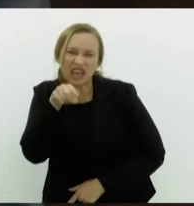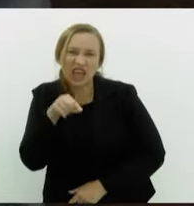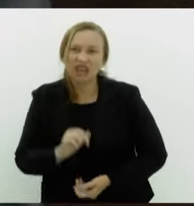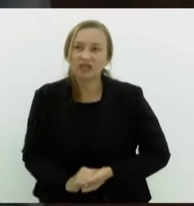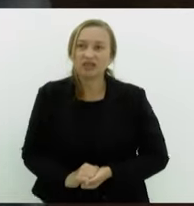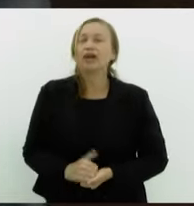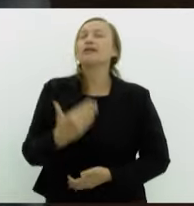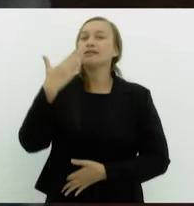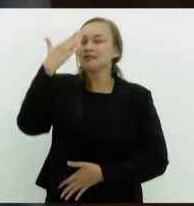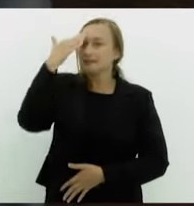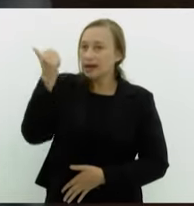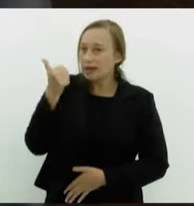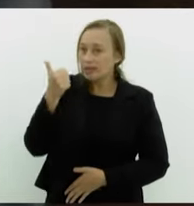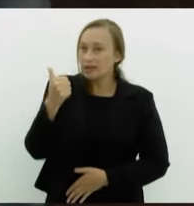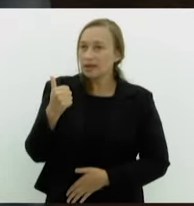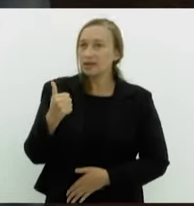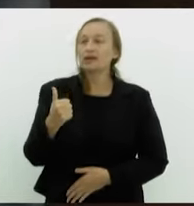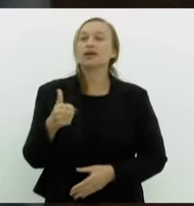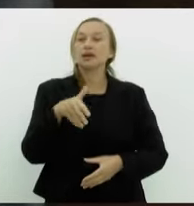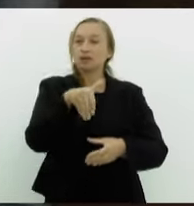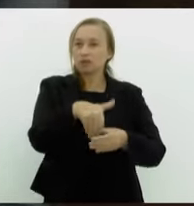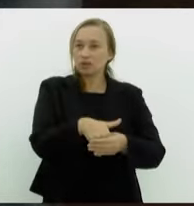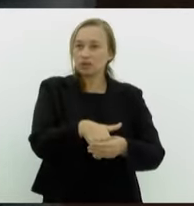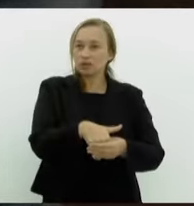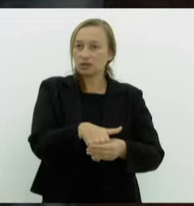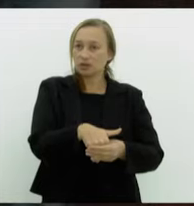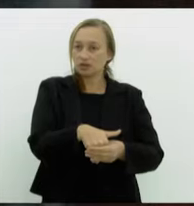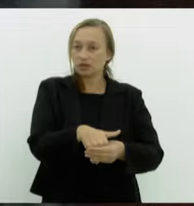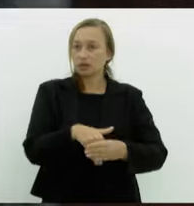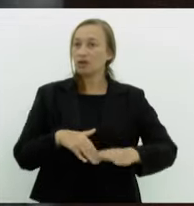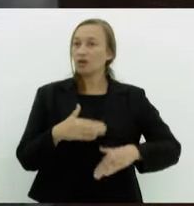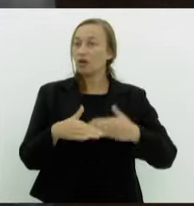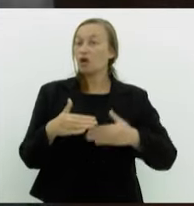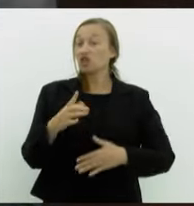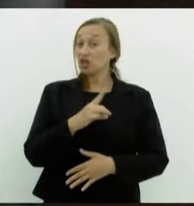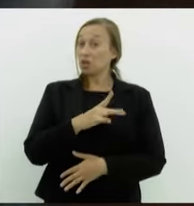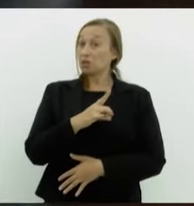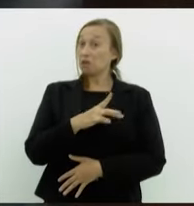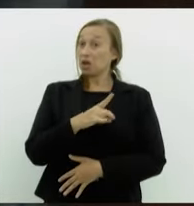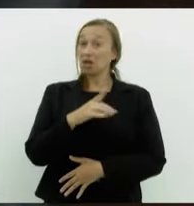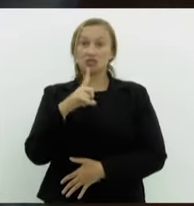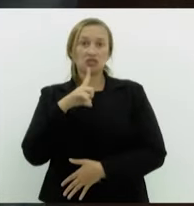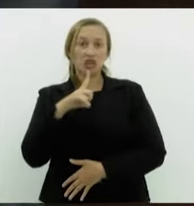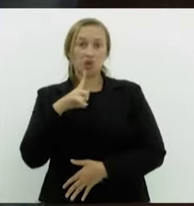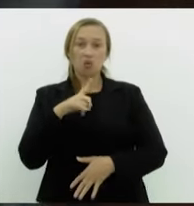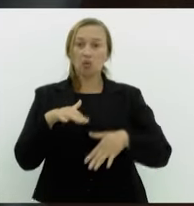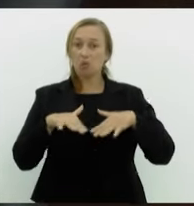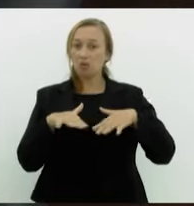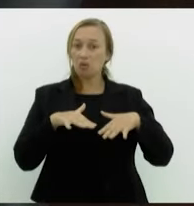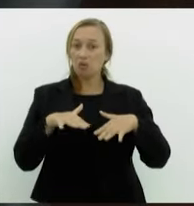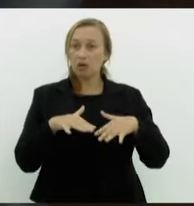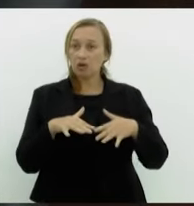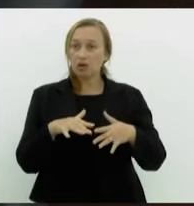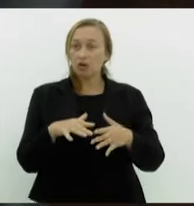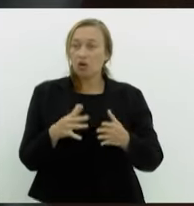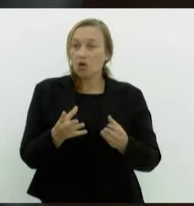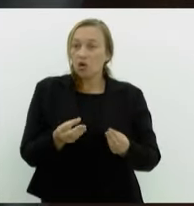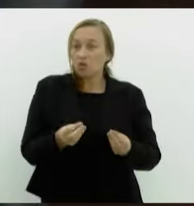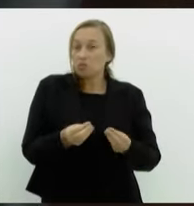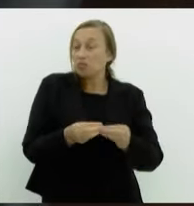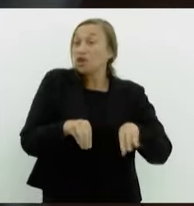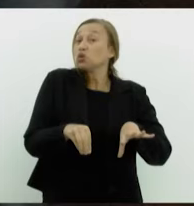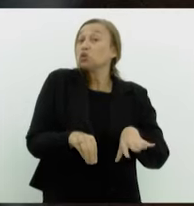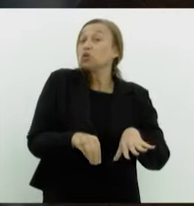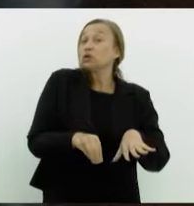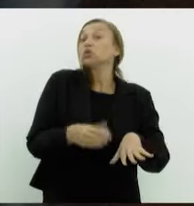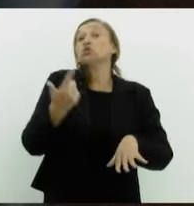já sabia que era o processo eleitoral, talvez ele esteja com medo de ter alguma manifestação ou algum fracasso, uma derrocada